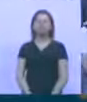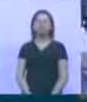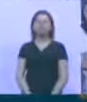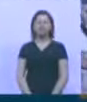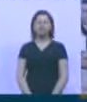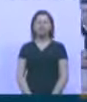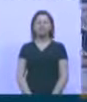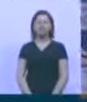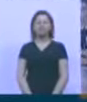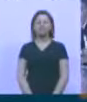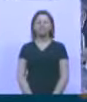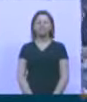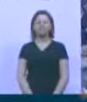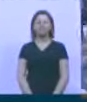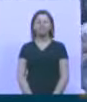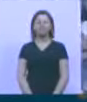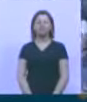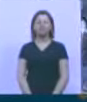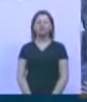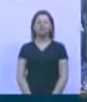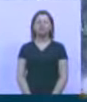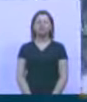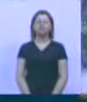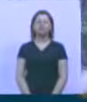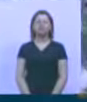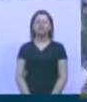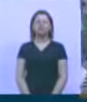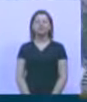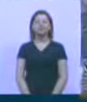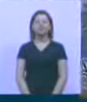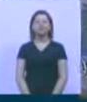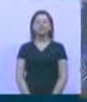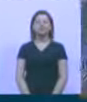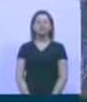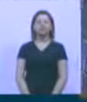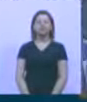So I notice all the mothers are clapping.